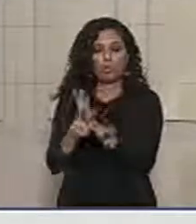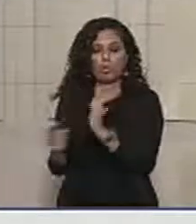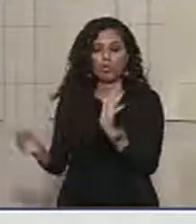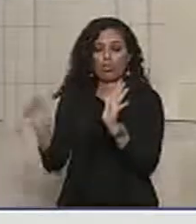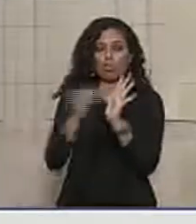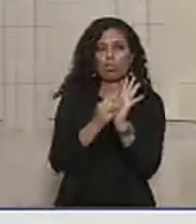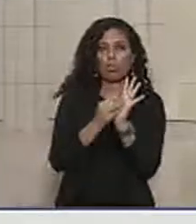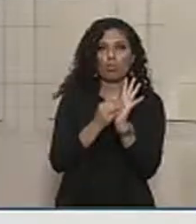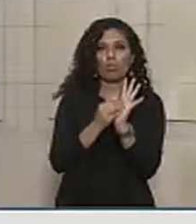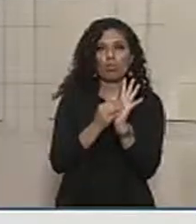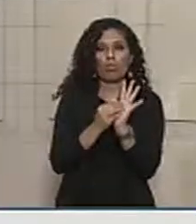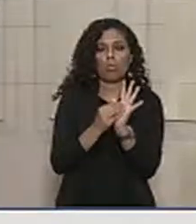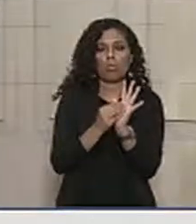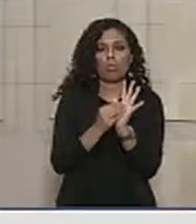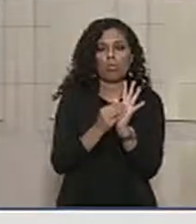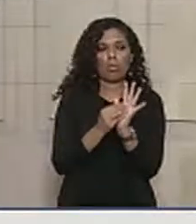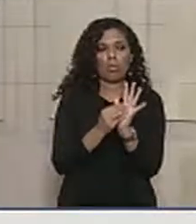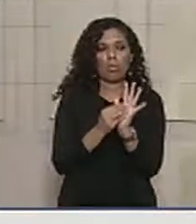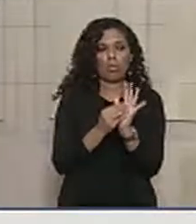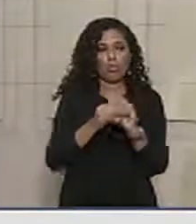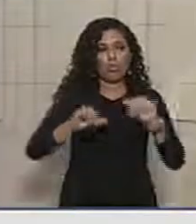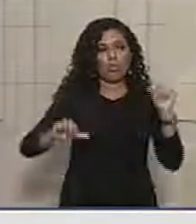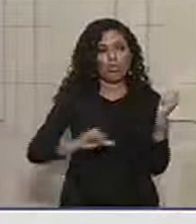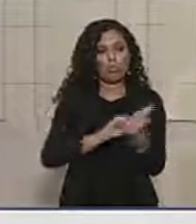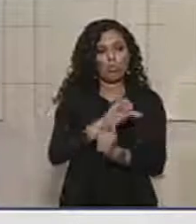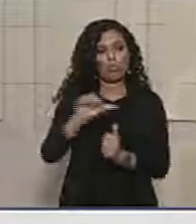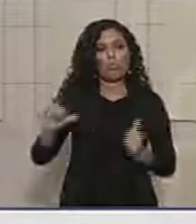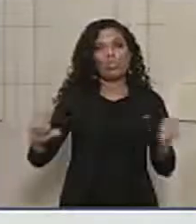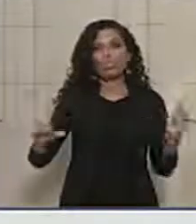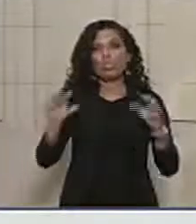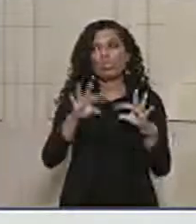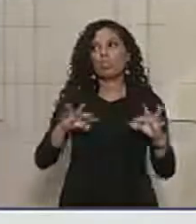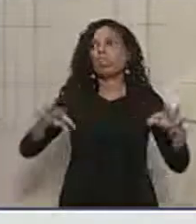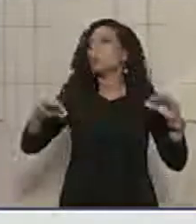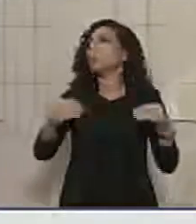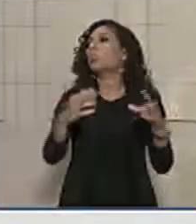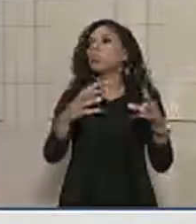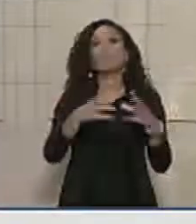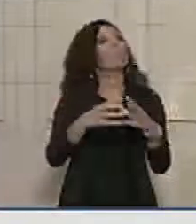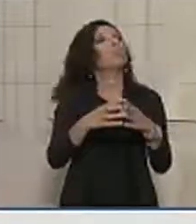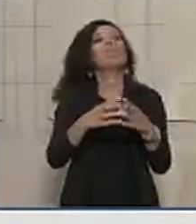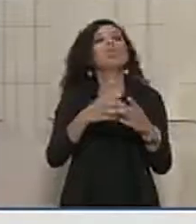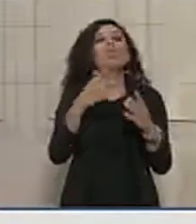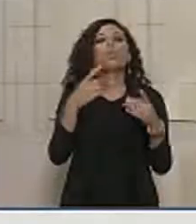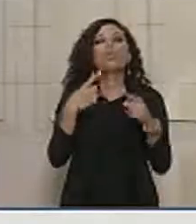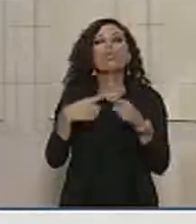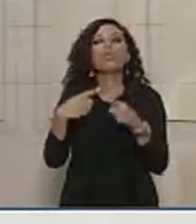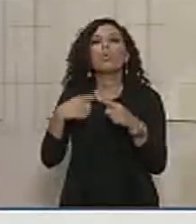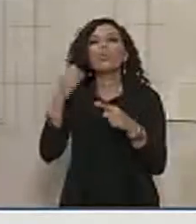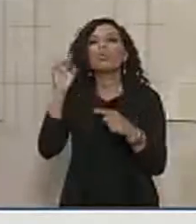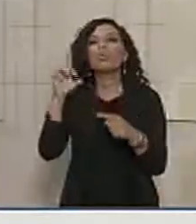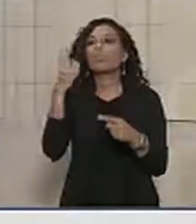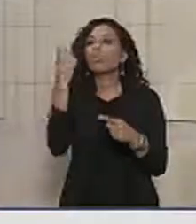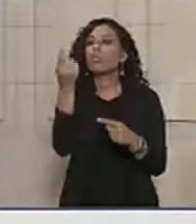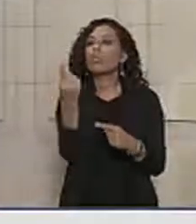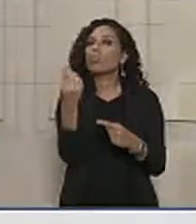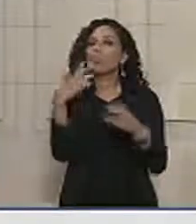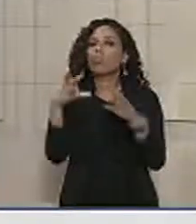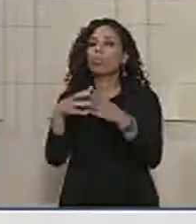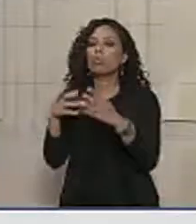inclua essa modificação em todas as comissões, porque só essa comissão ela pode